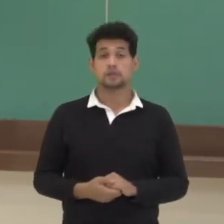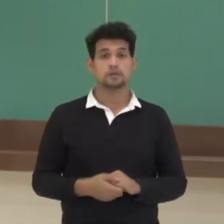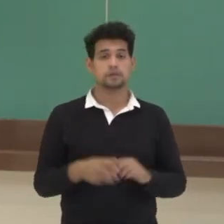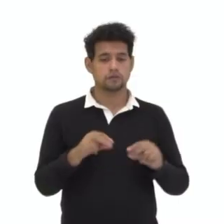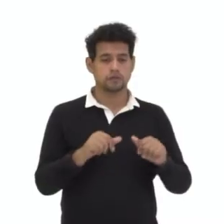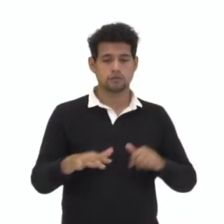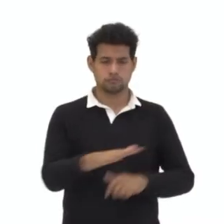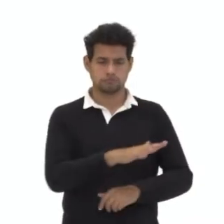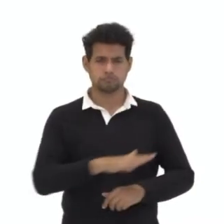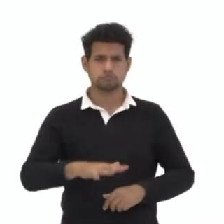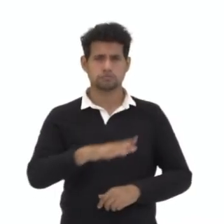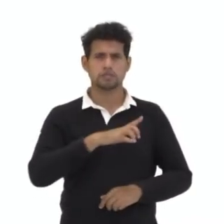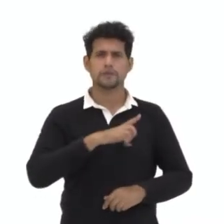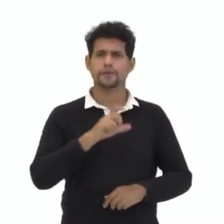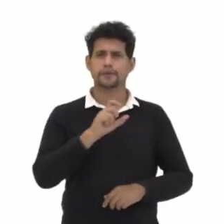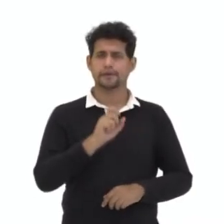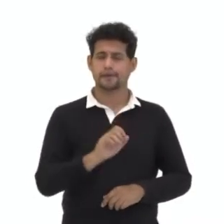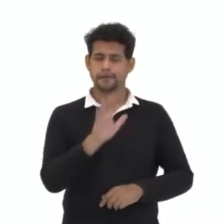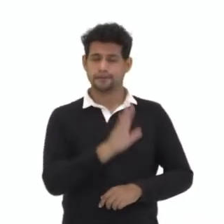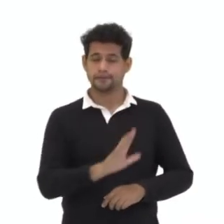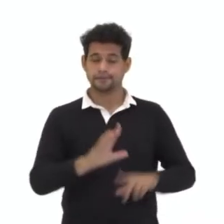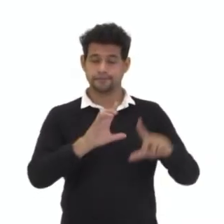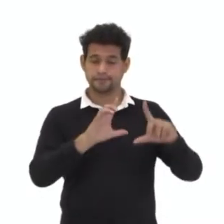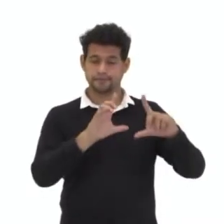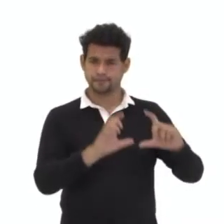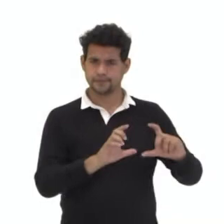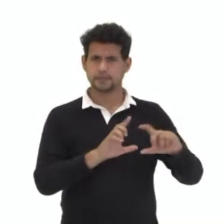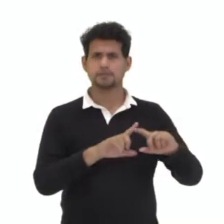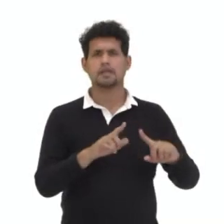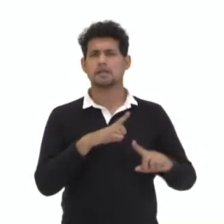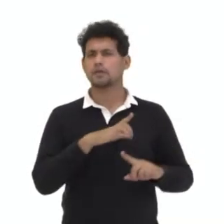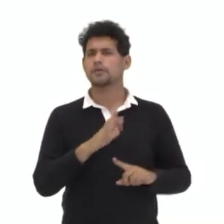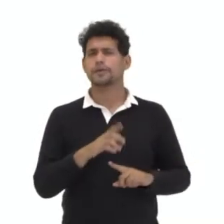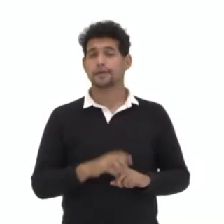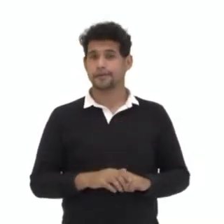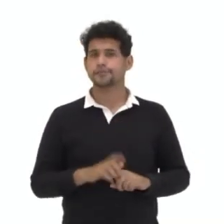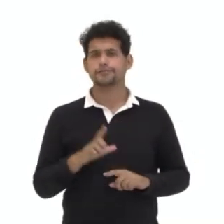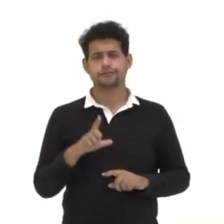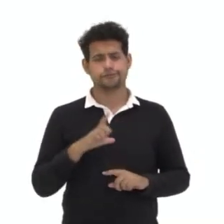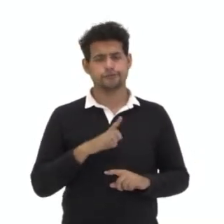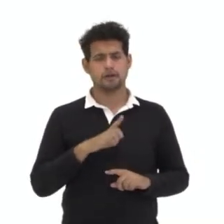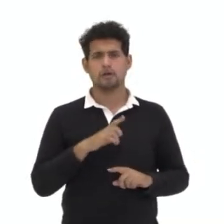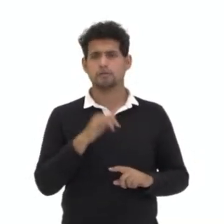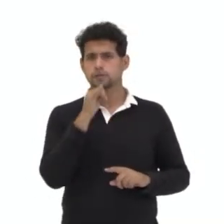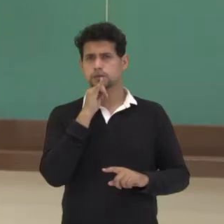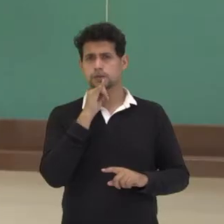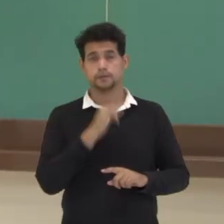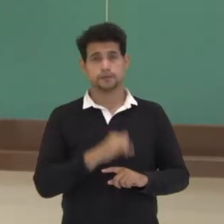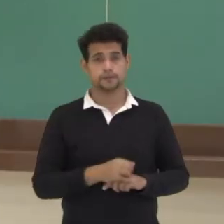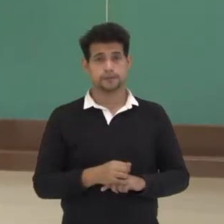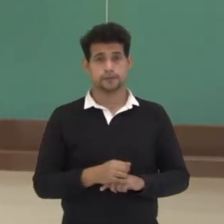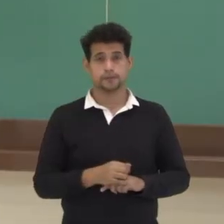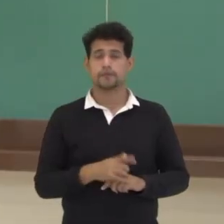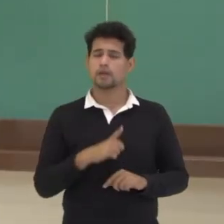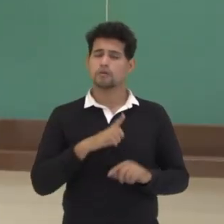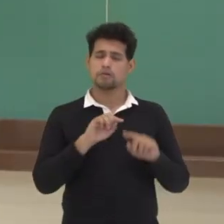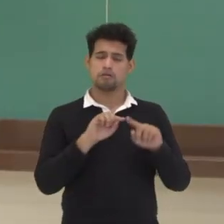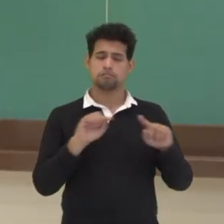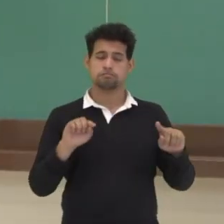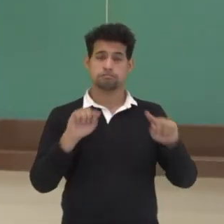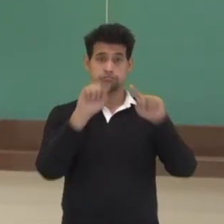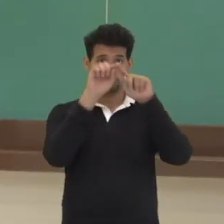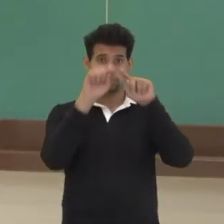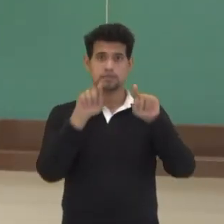terreno tem a forma da figura abaixo. Então, eu tenho, né, aqui essa figura, um triângulo e